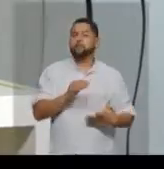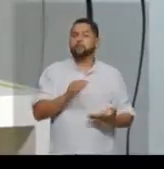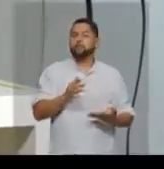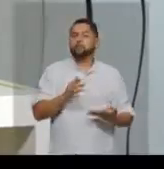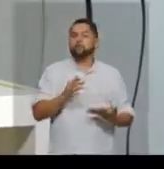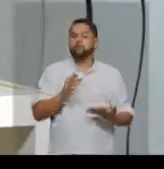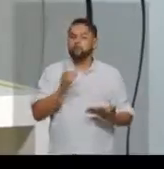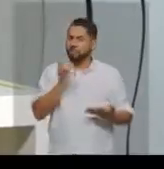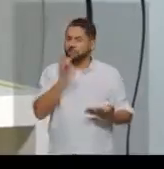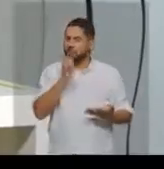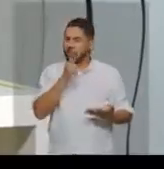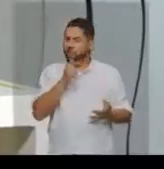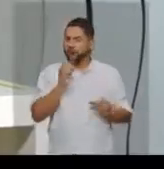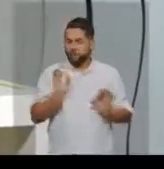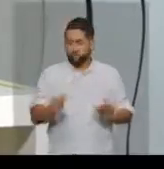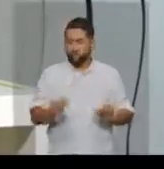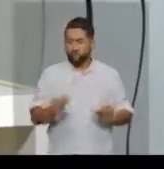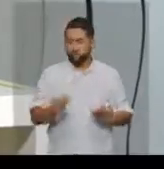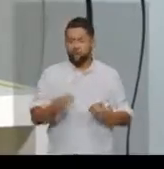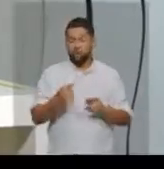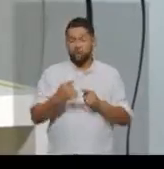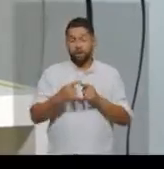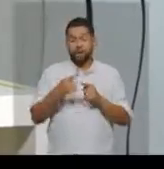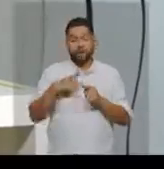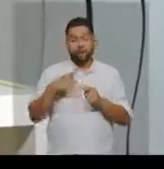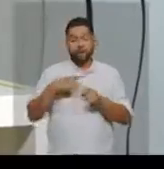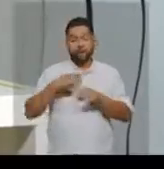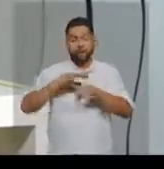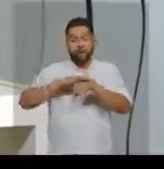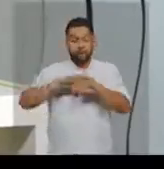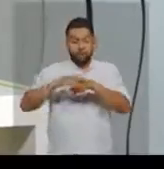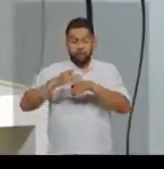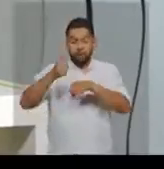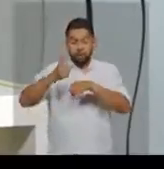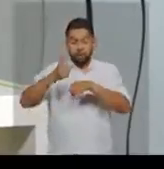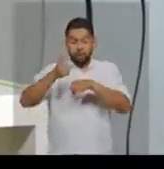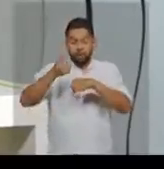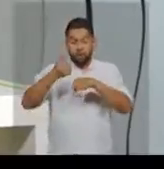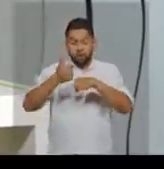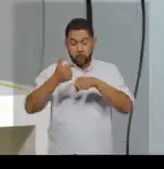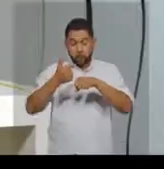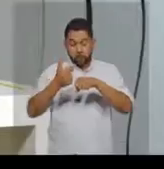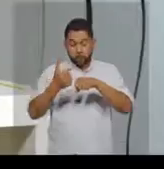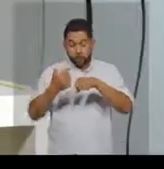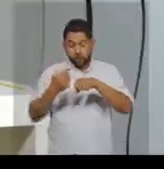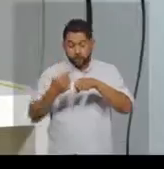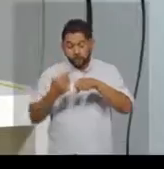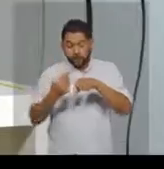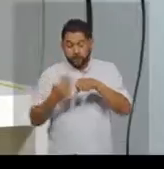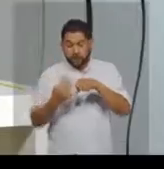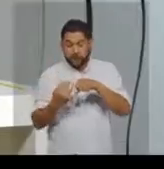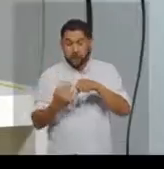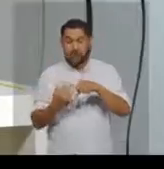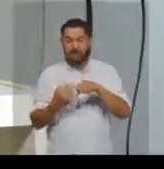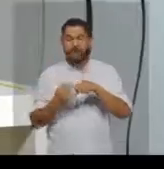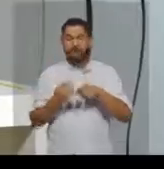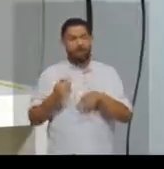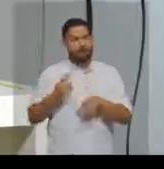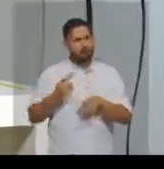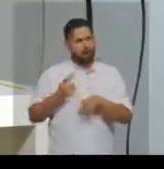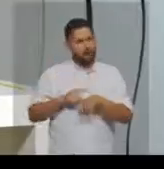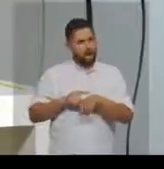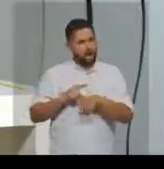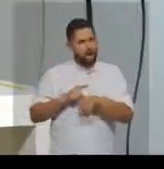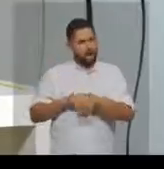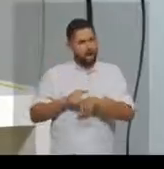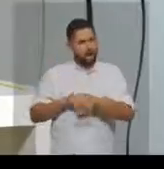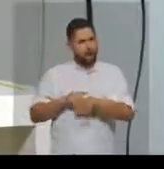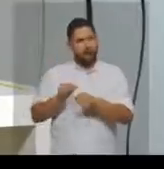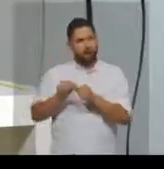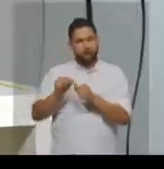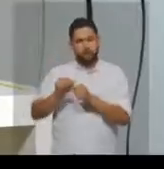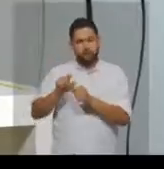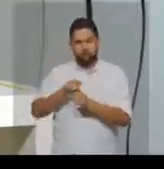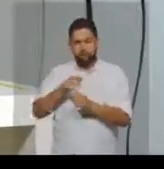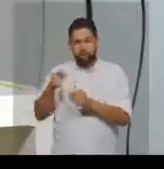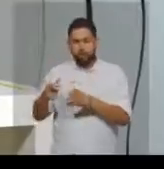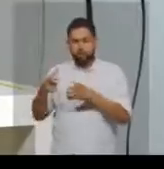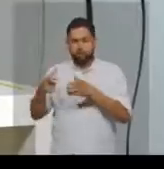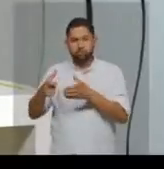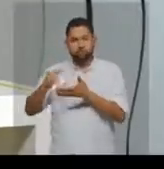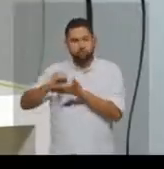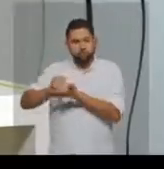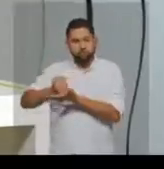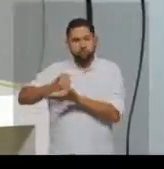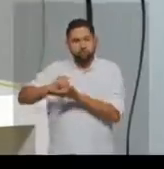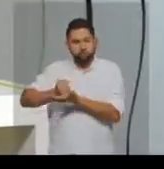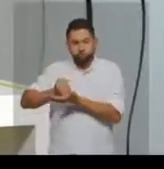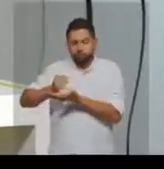subindo e aí depois ele vai se perdendo ali em cima. Quando eu macerei, quando eu quebrei ele, né, deixei ele mais em pozinho,